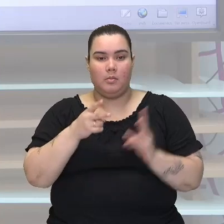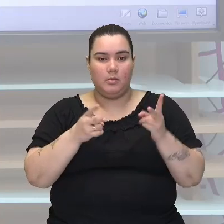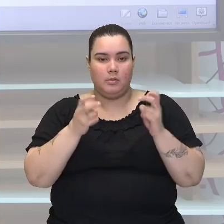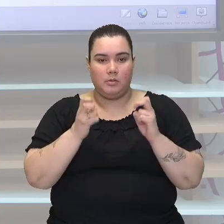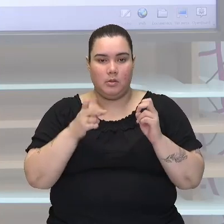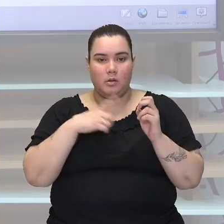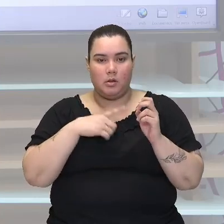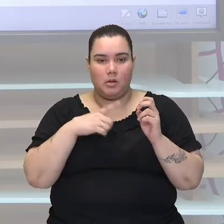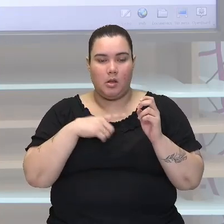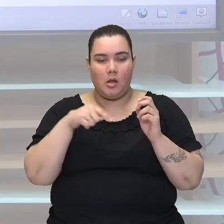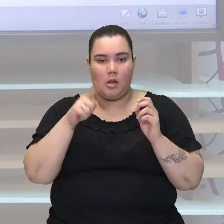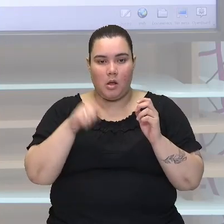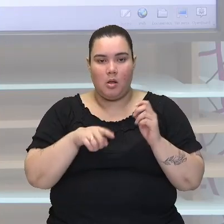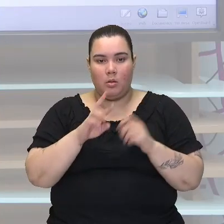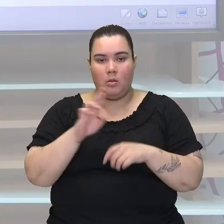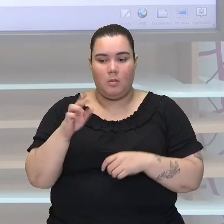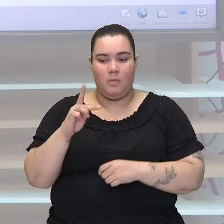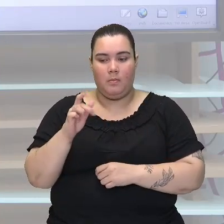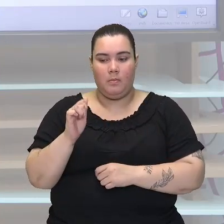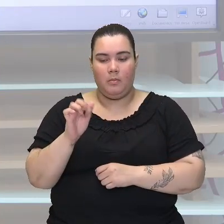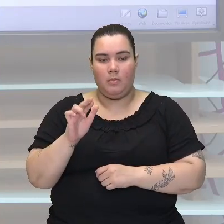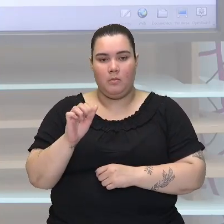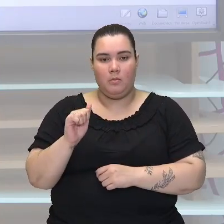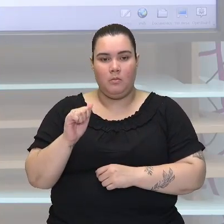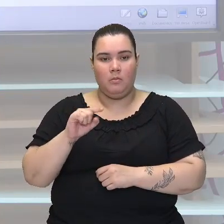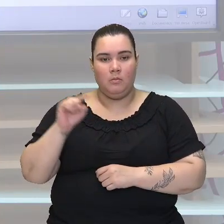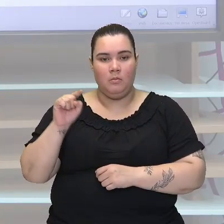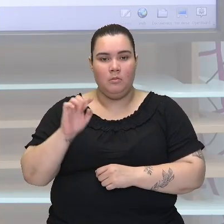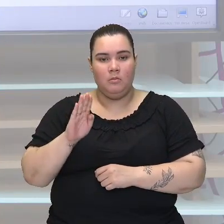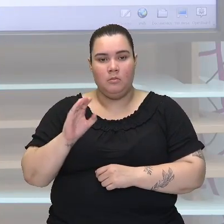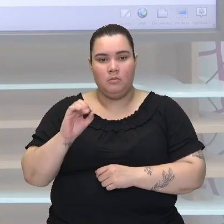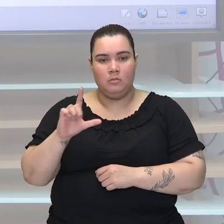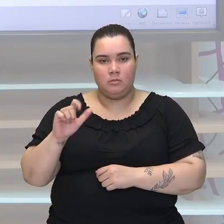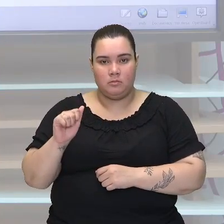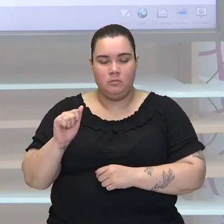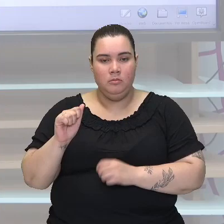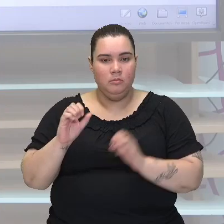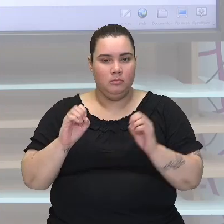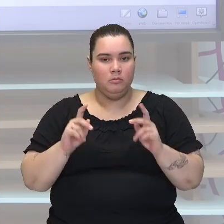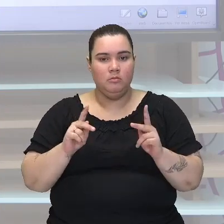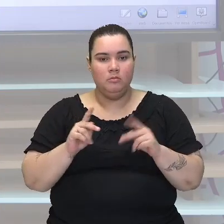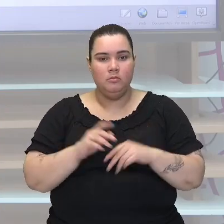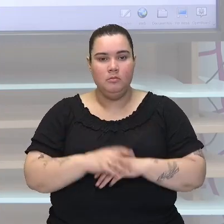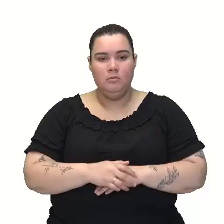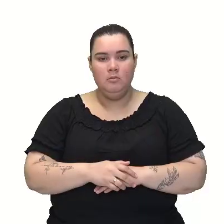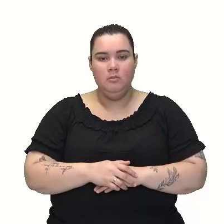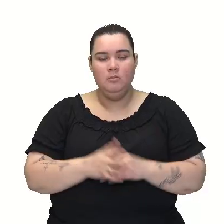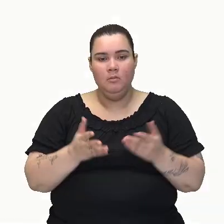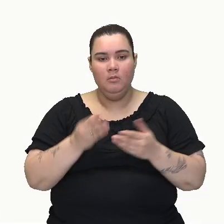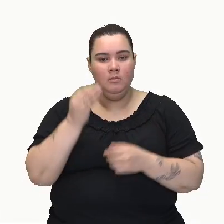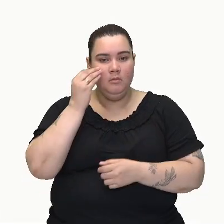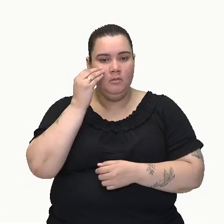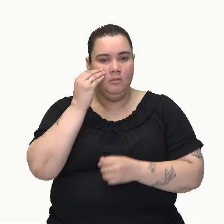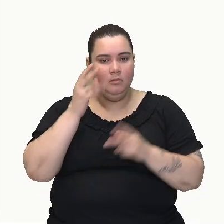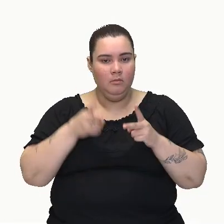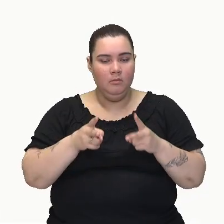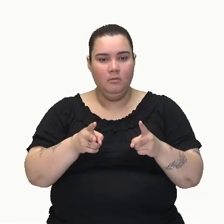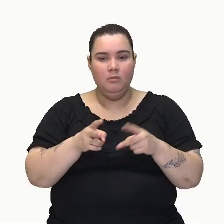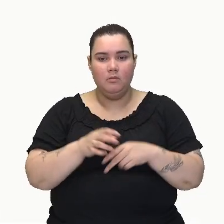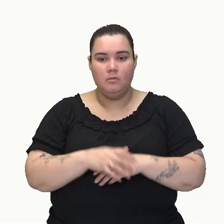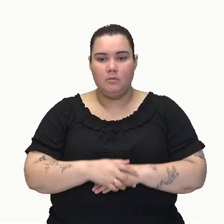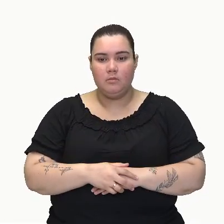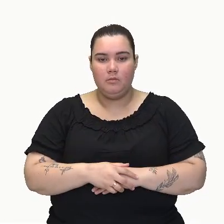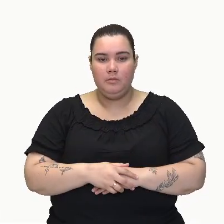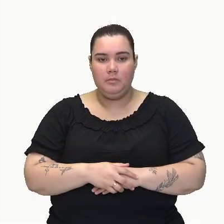ali, a gente teria uma parábola com a sua concavidade voltada para cima. Bacana? Vamos seguindo então. Gráfico da